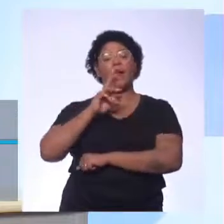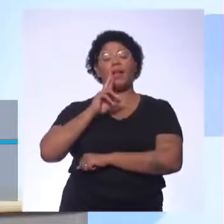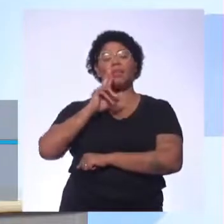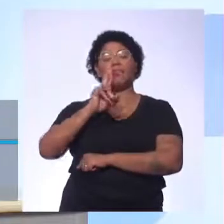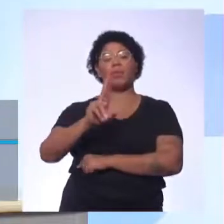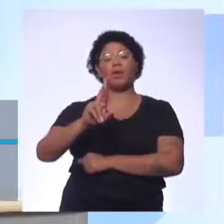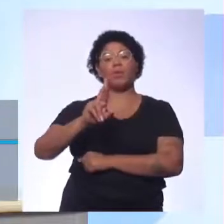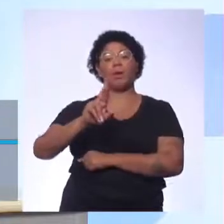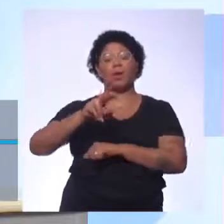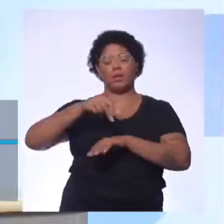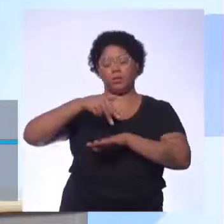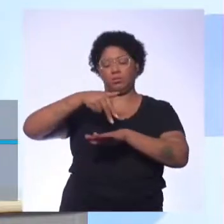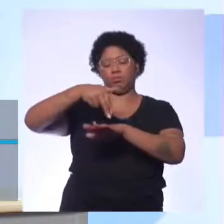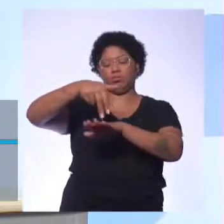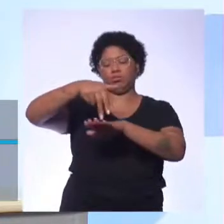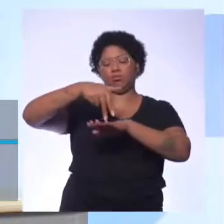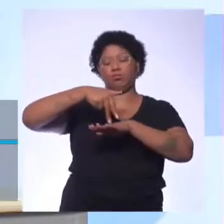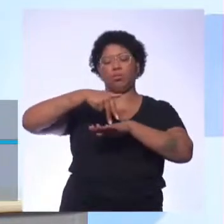skate.